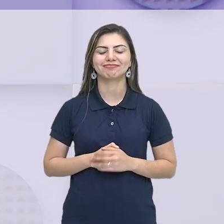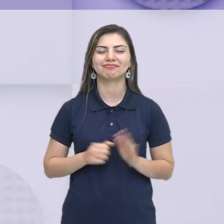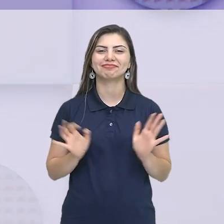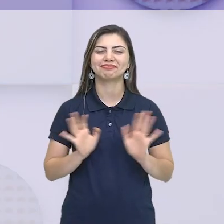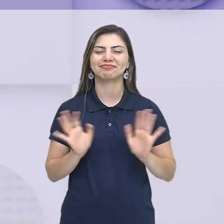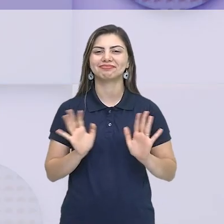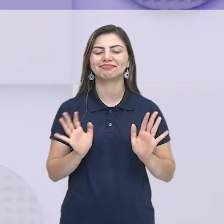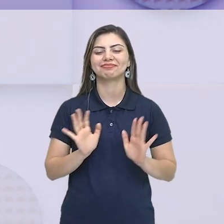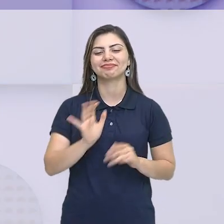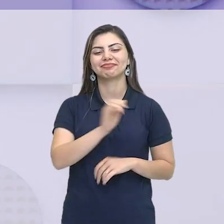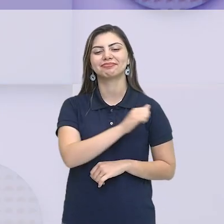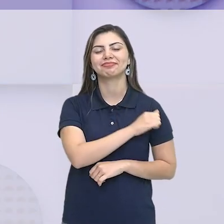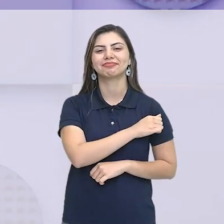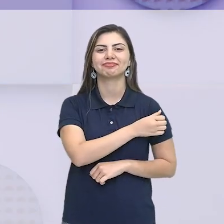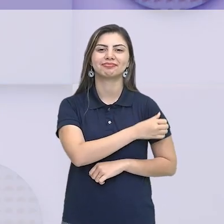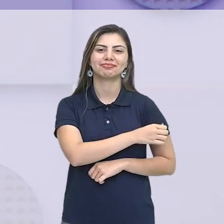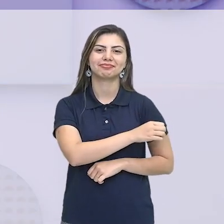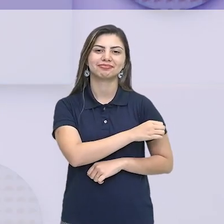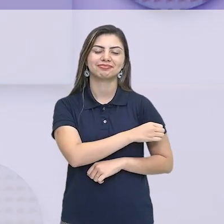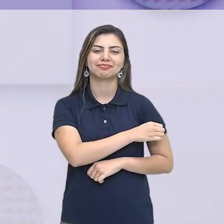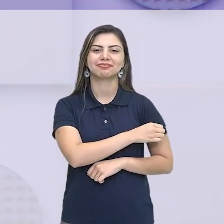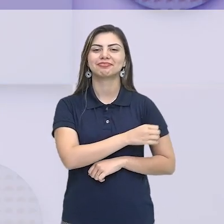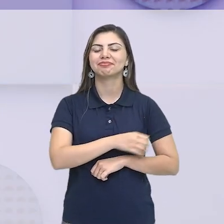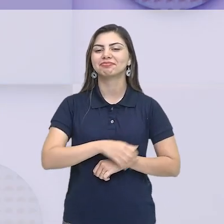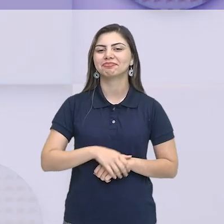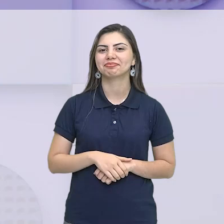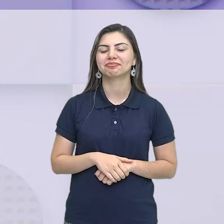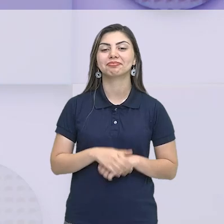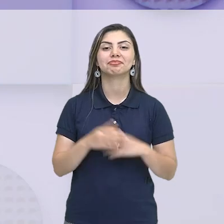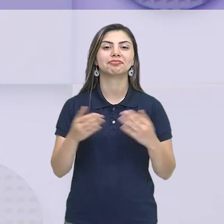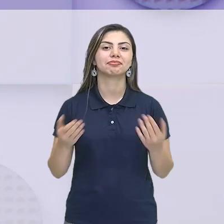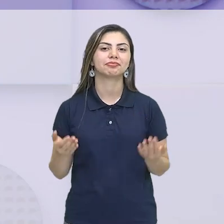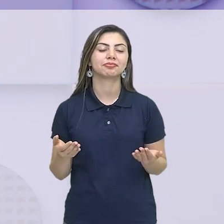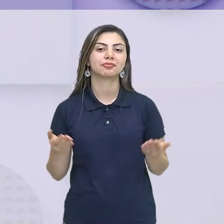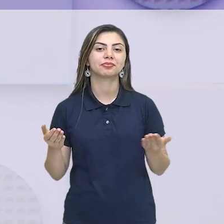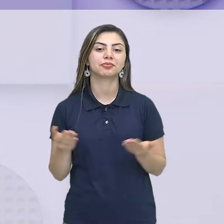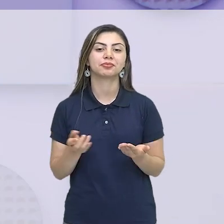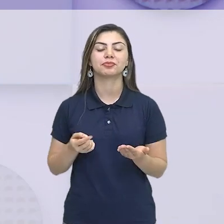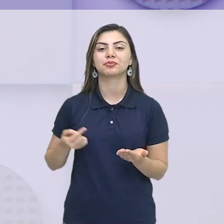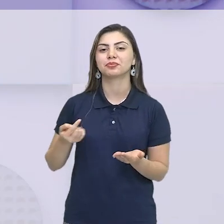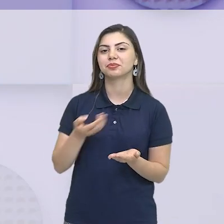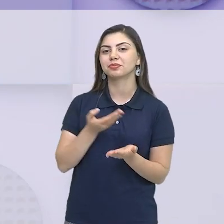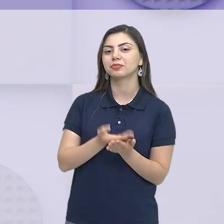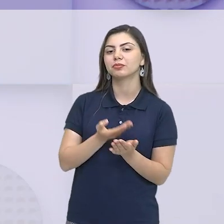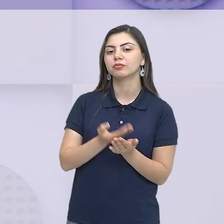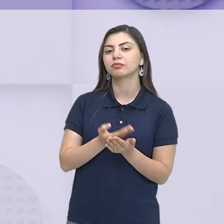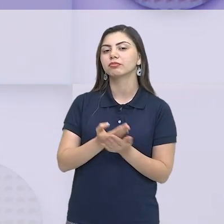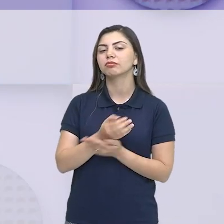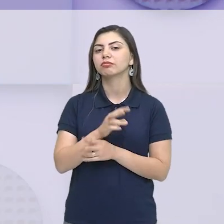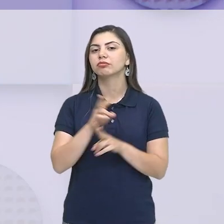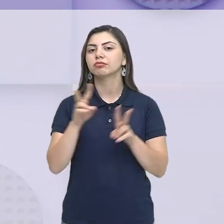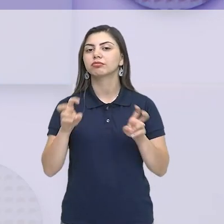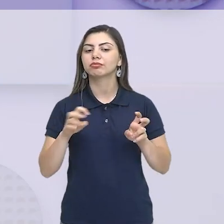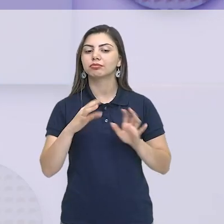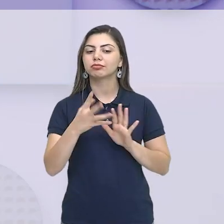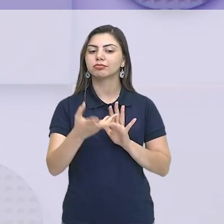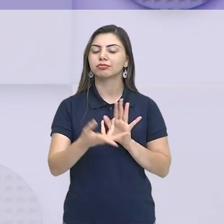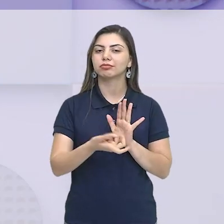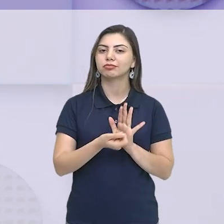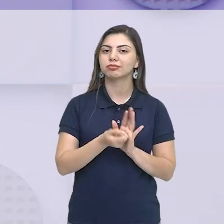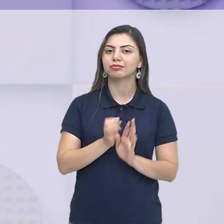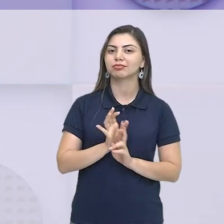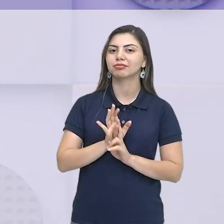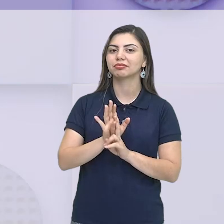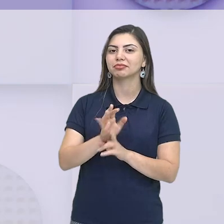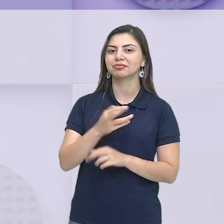Olá, alunos do sexto ano do ensino fundamental. Então vamos à nossa aula hoje sobre os símbolos religiosos,